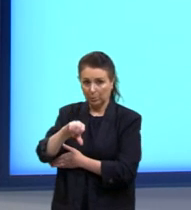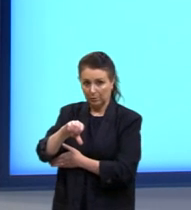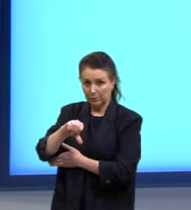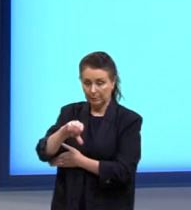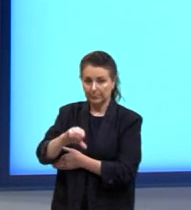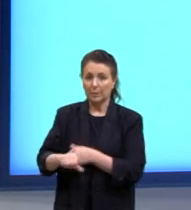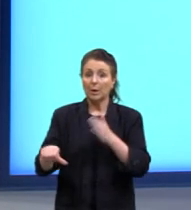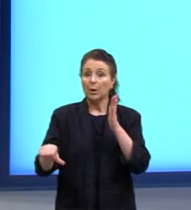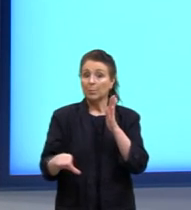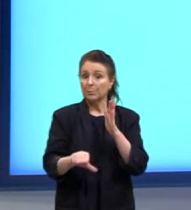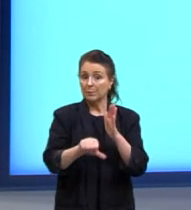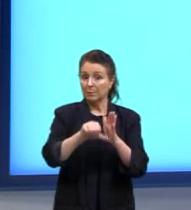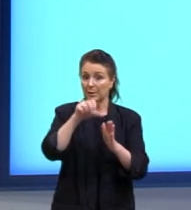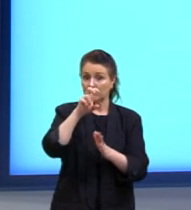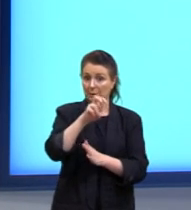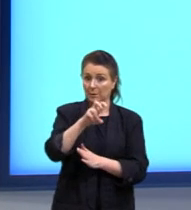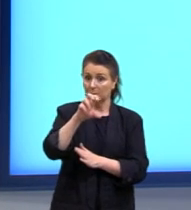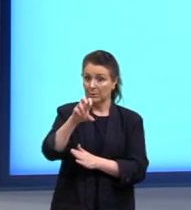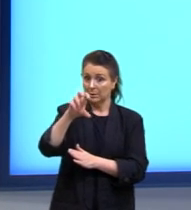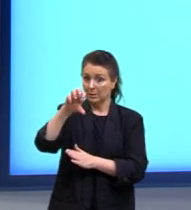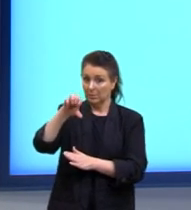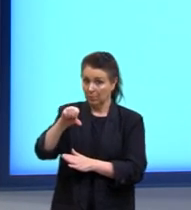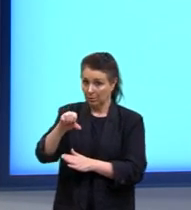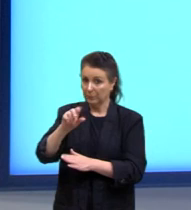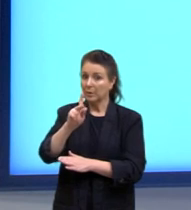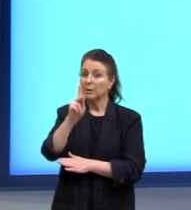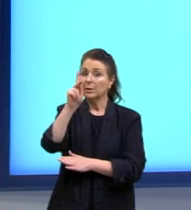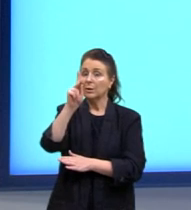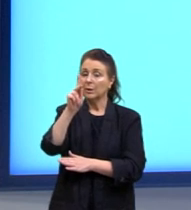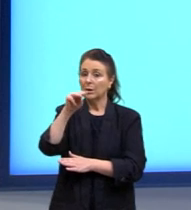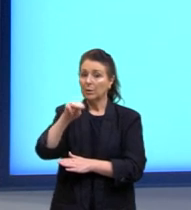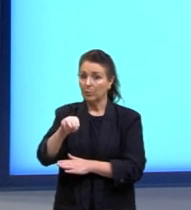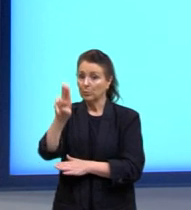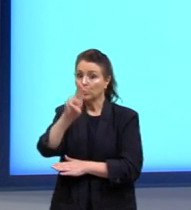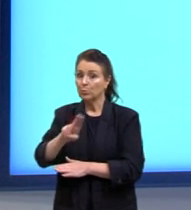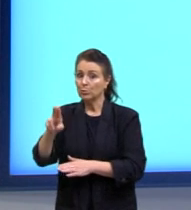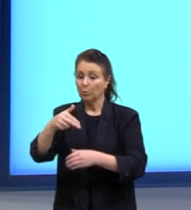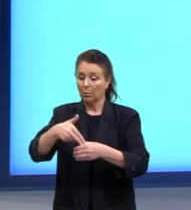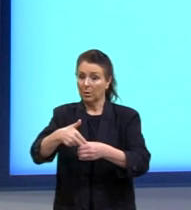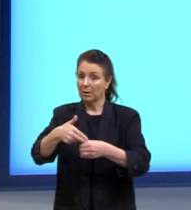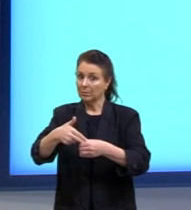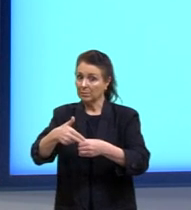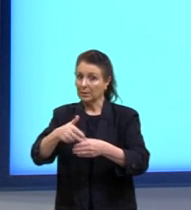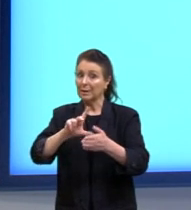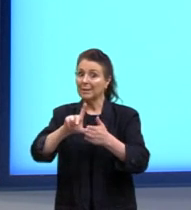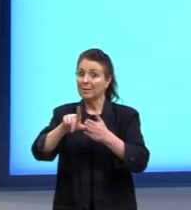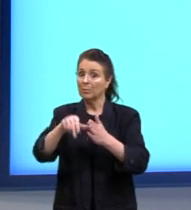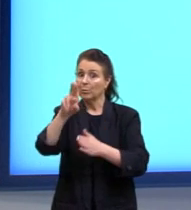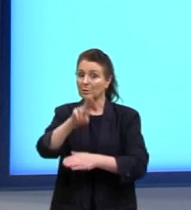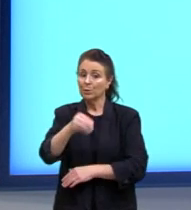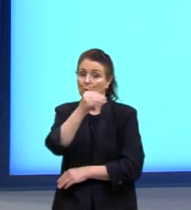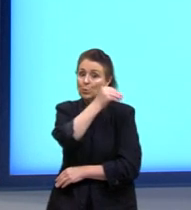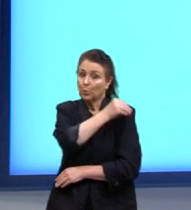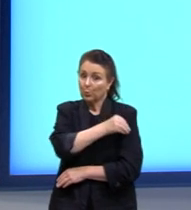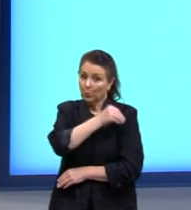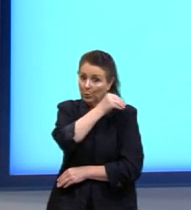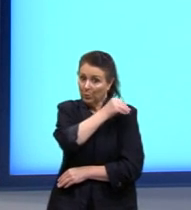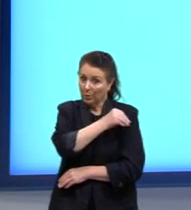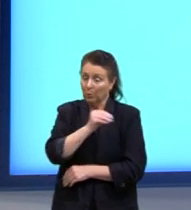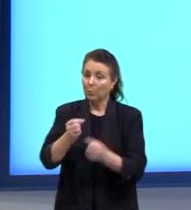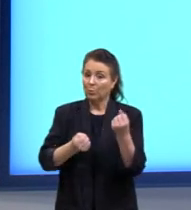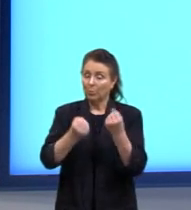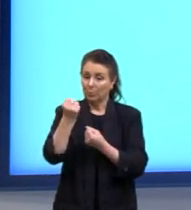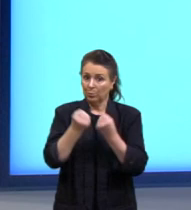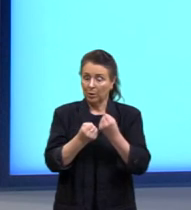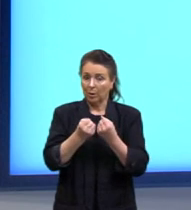559 km então ele abasteceu com gasolina e no restante foi com álcool e a gente quer o